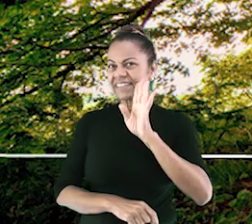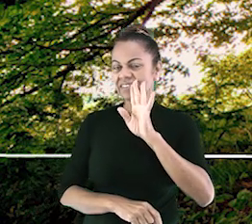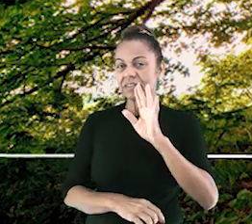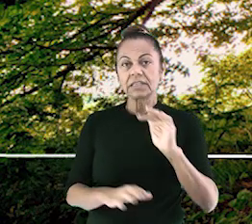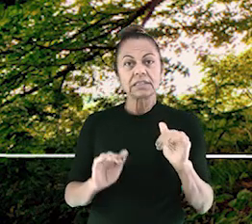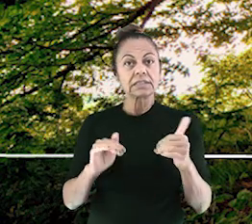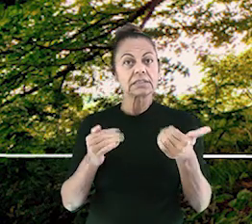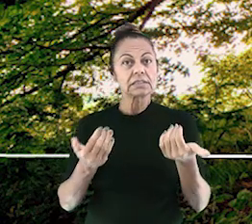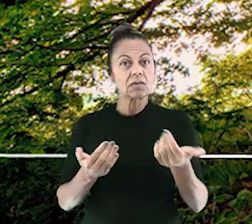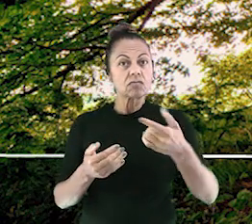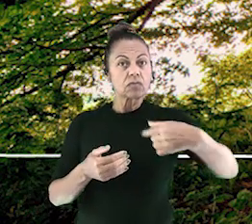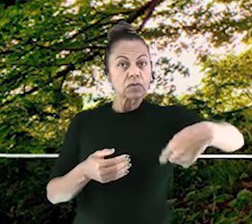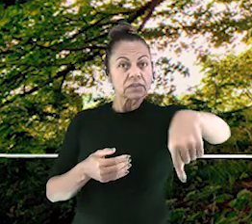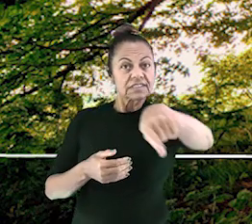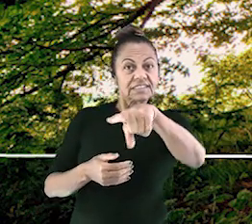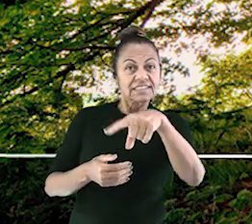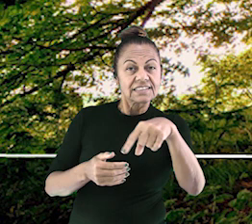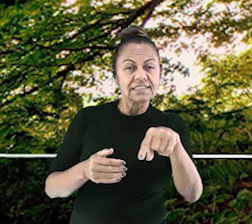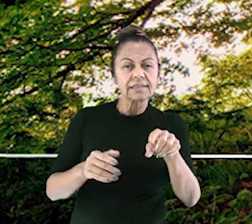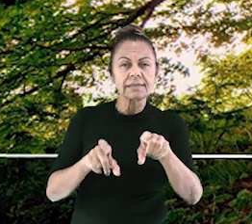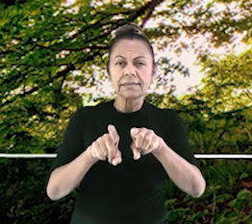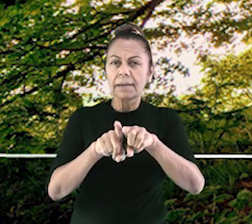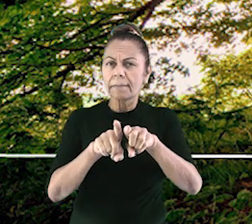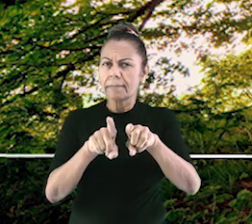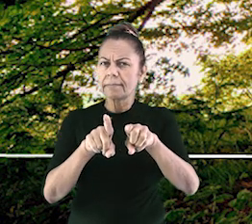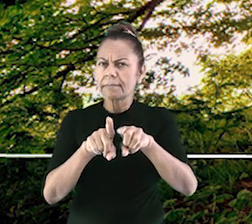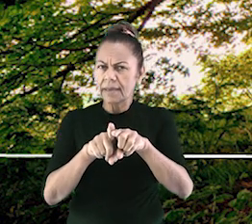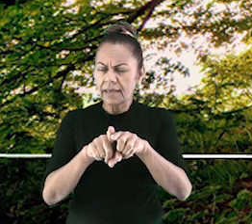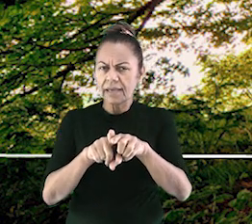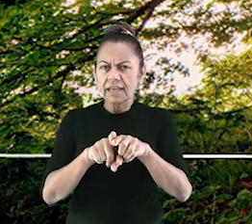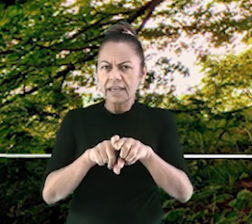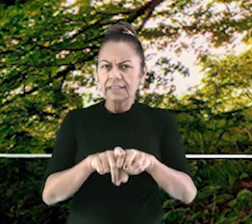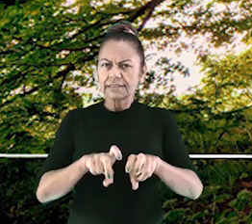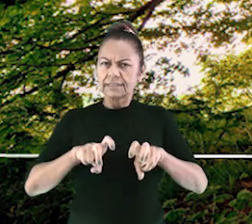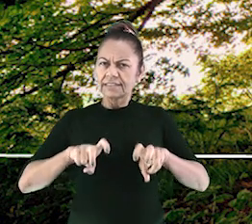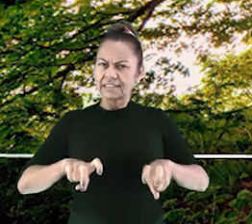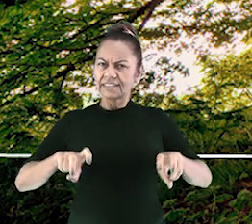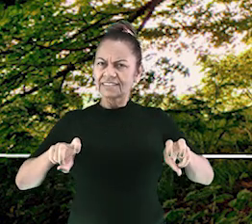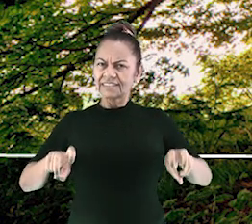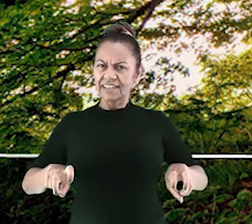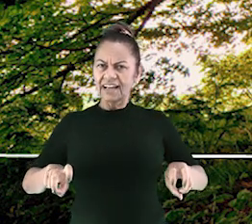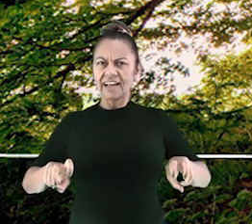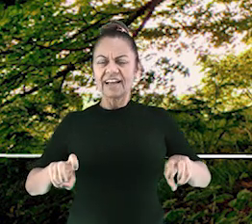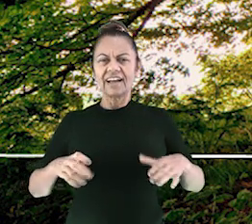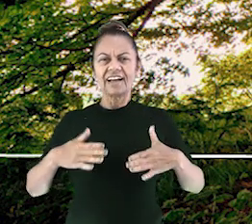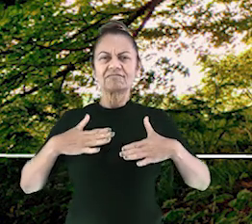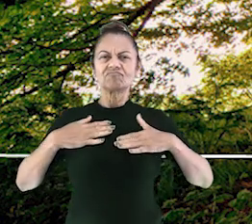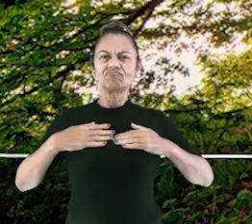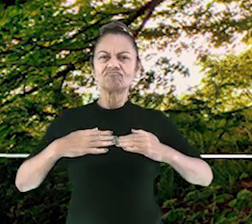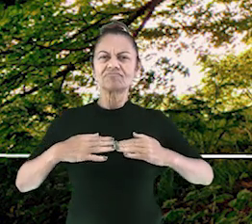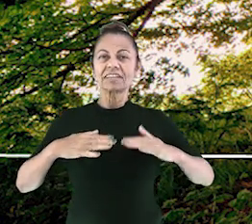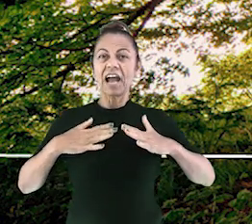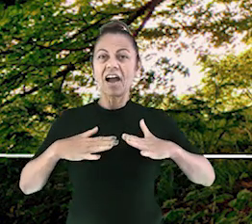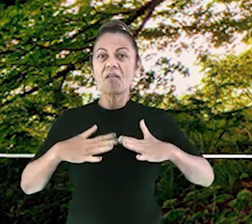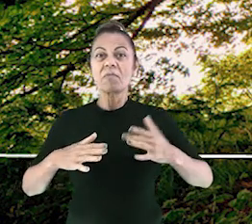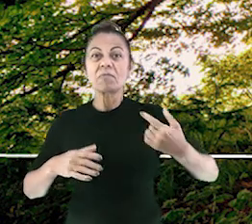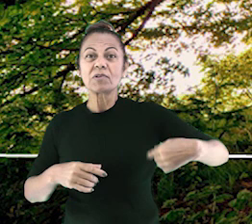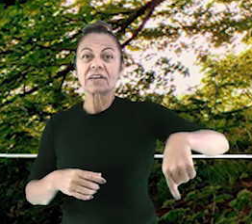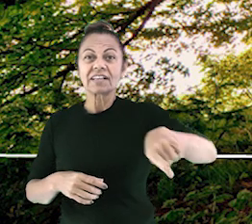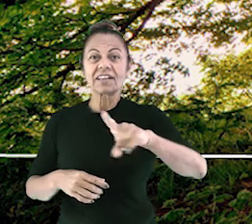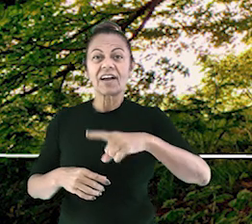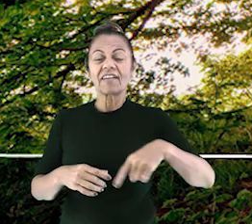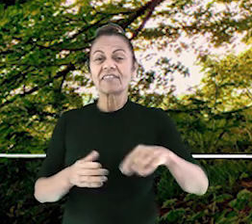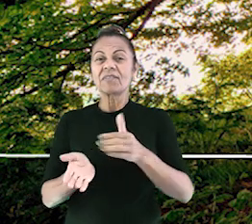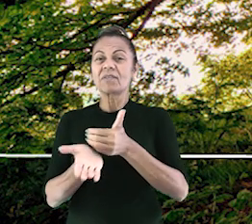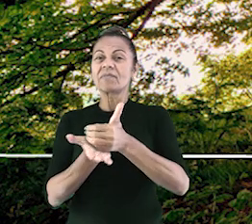bem legal! Então, já procura um lugar para você sentar, se acomodar, porque